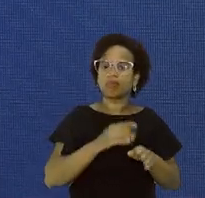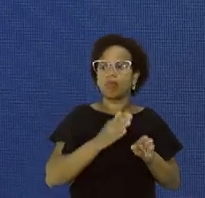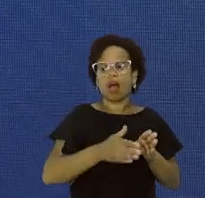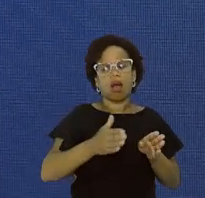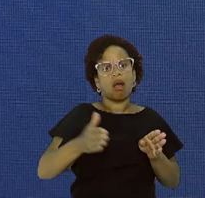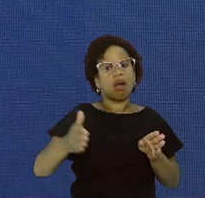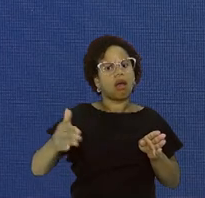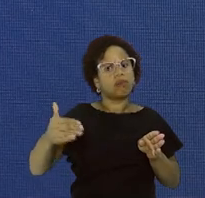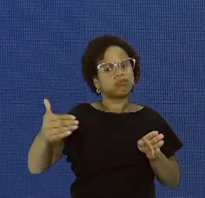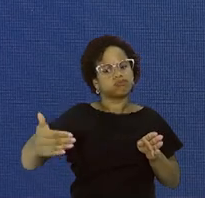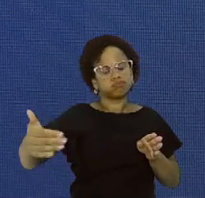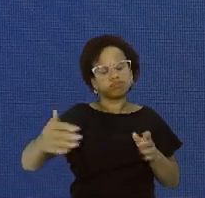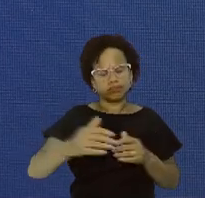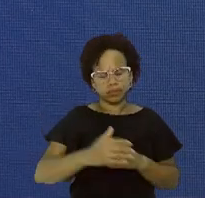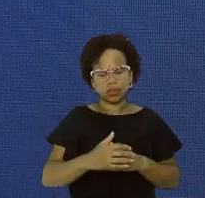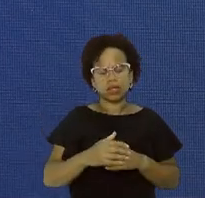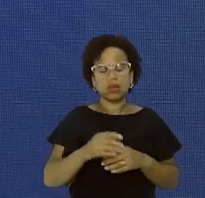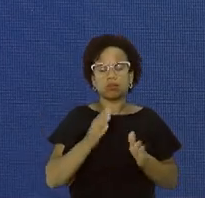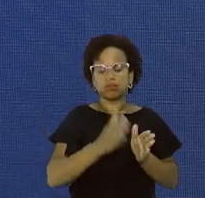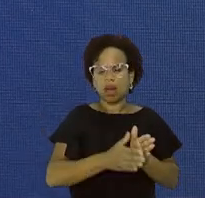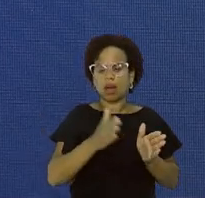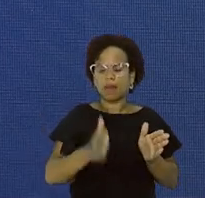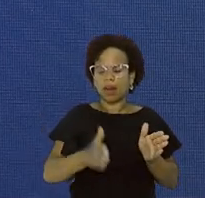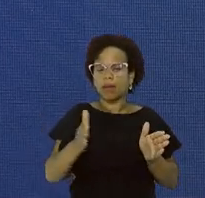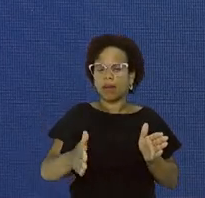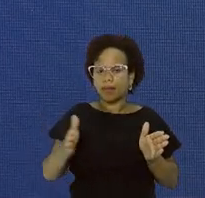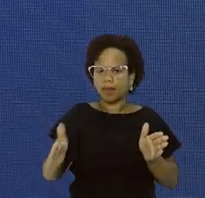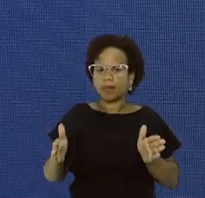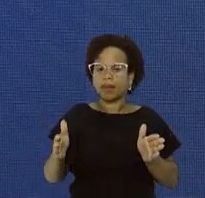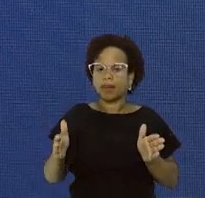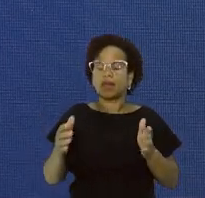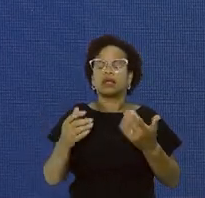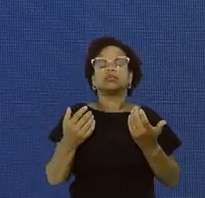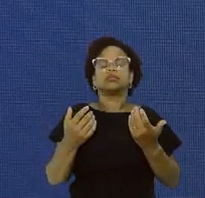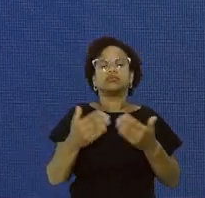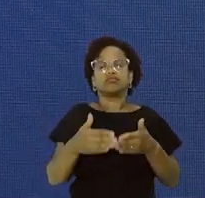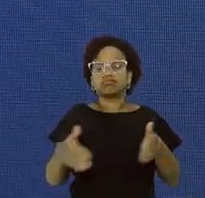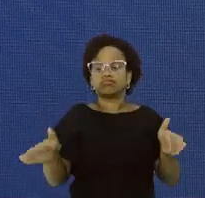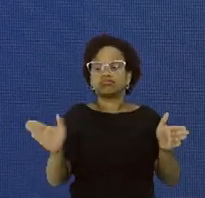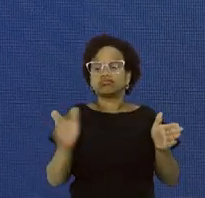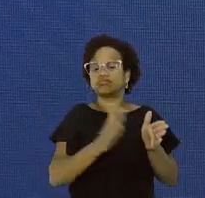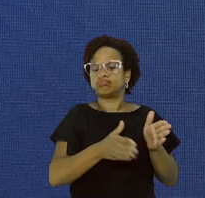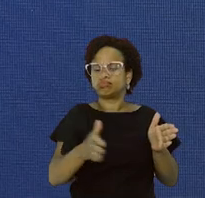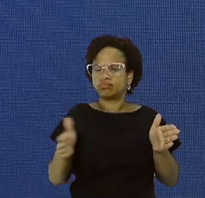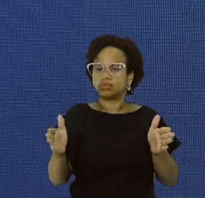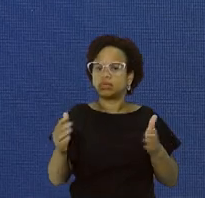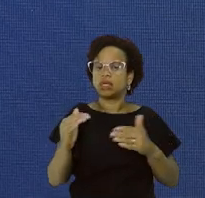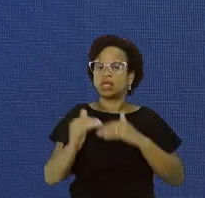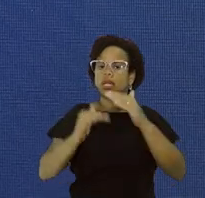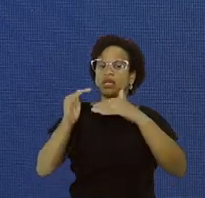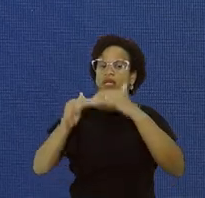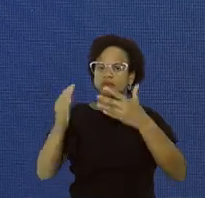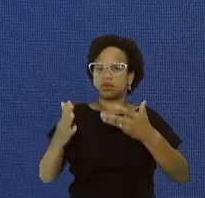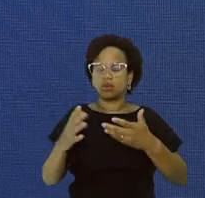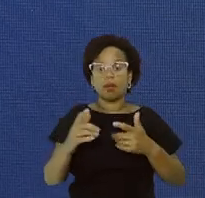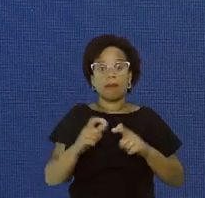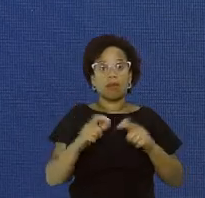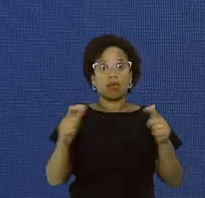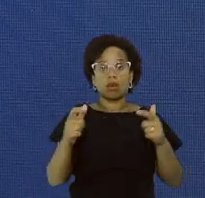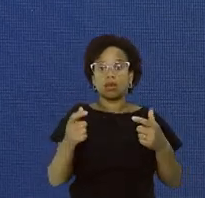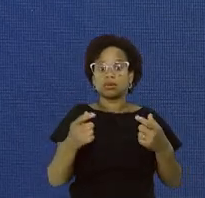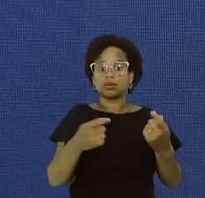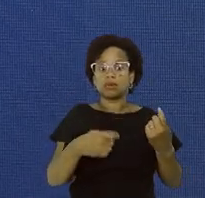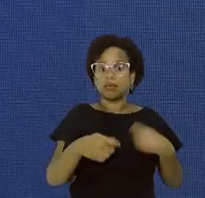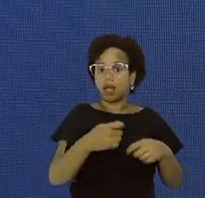jornadas de crescimento de 5 7 10 anos e muitas dessas jornadas não estão no mercado público e envolvem